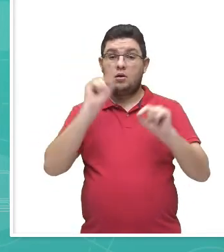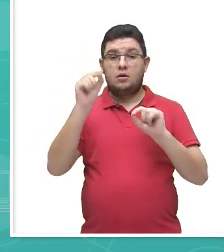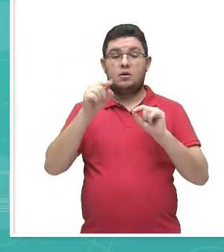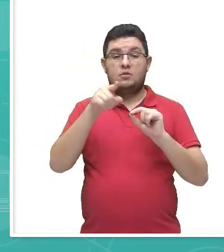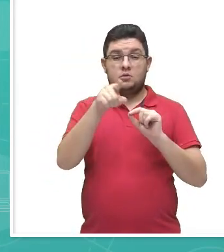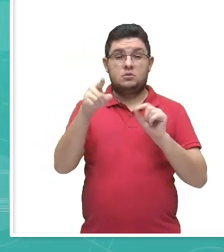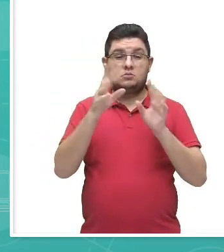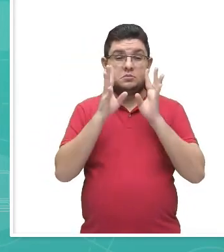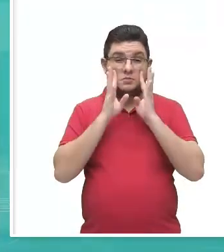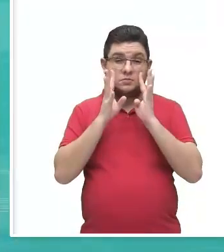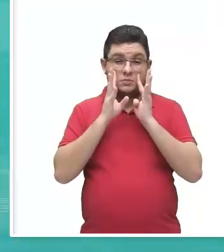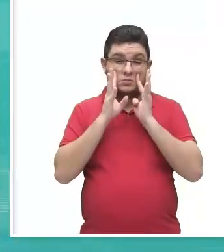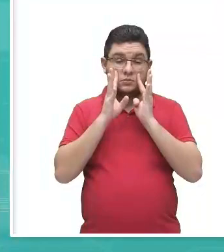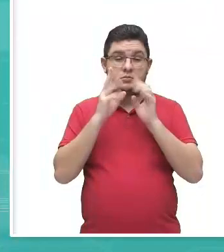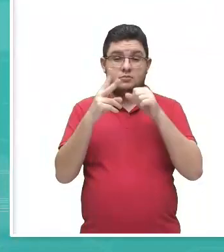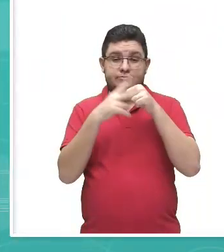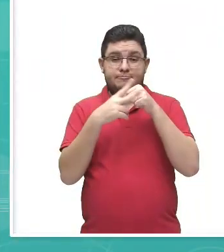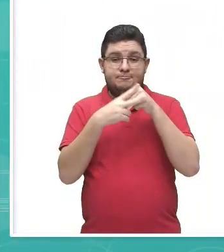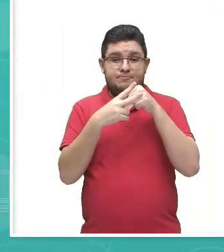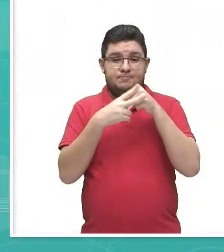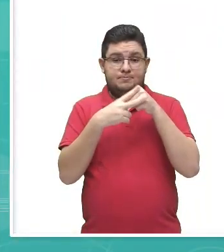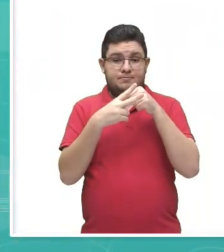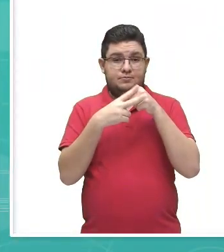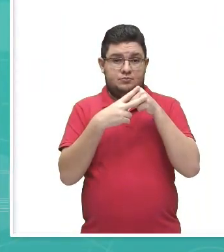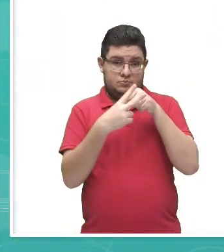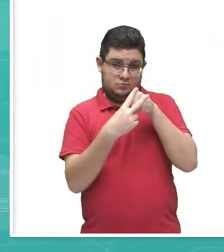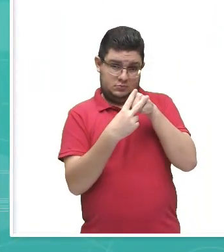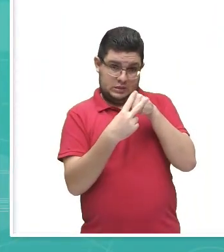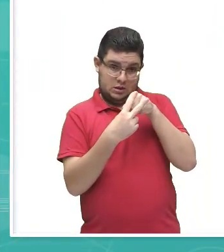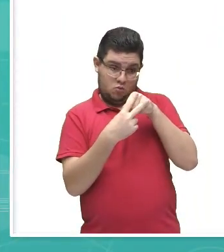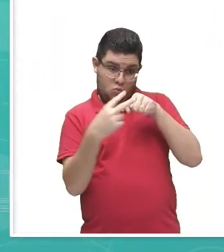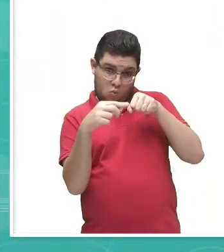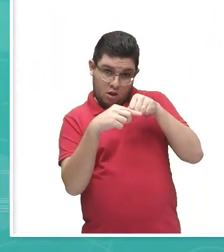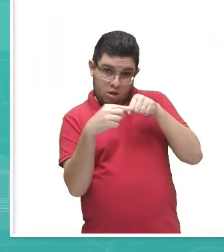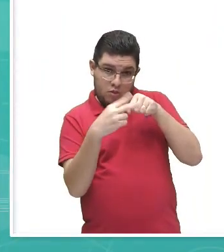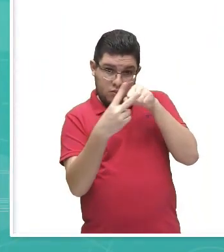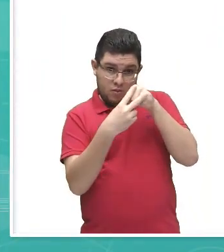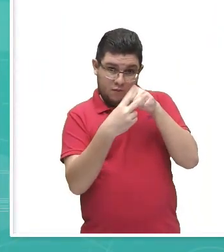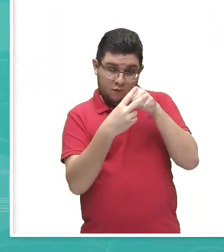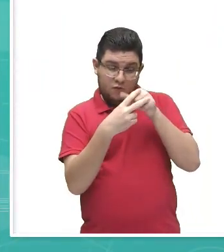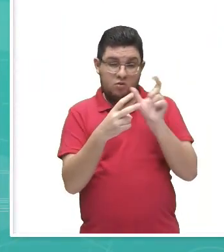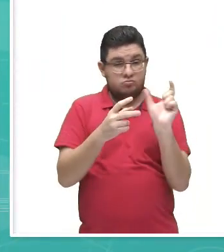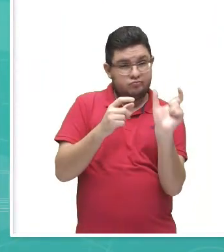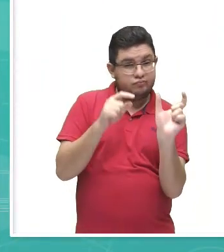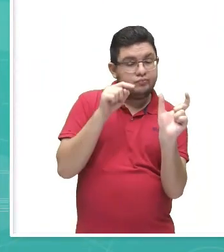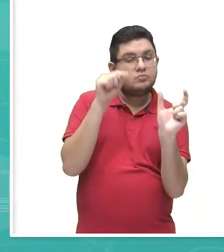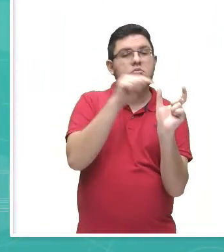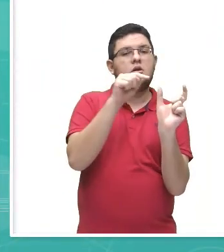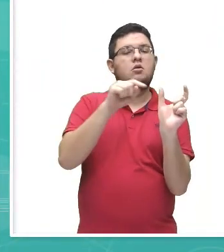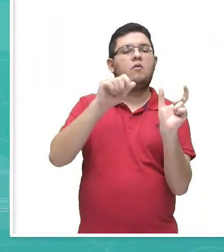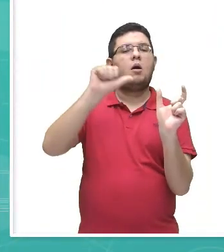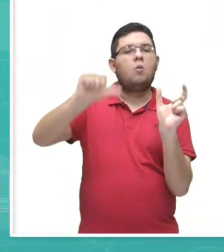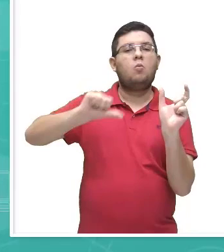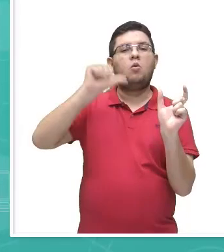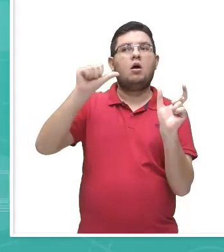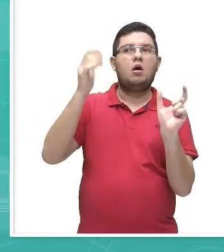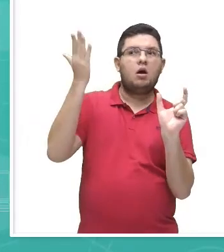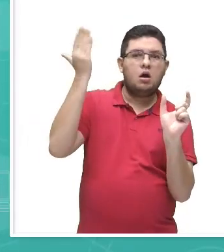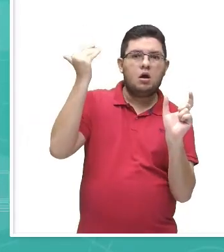vocês prestem atenção ali no verbo. É ele que vai no tempo verbal, no presente, no passado, no futuro. É sempre o